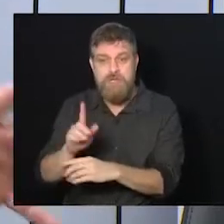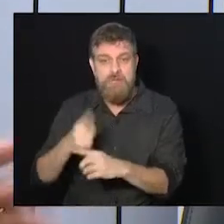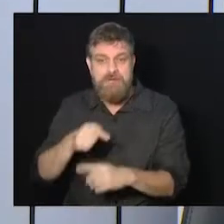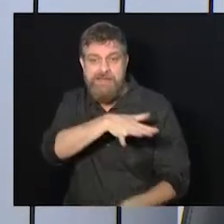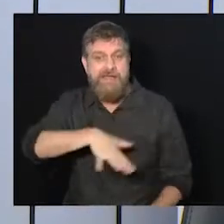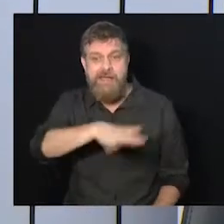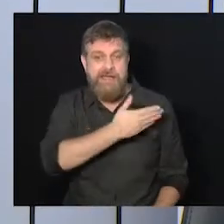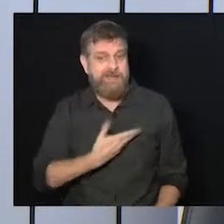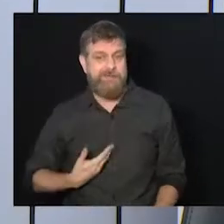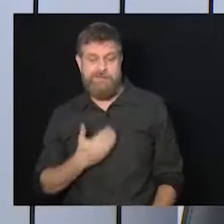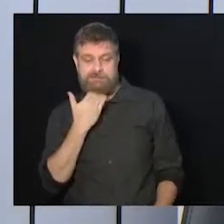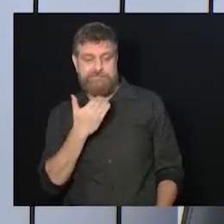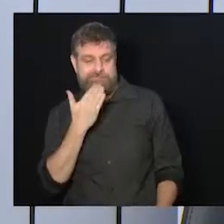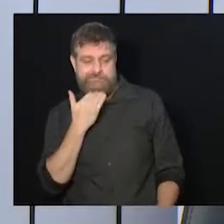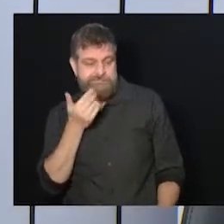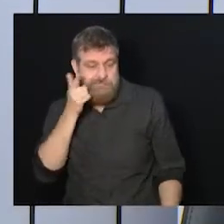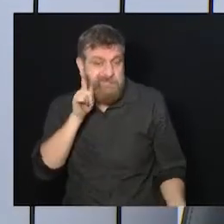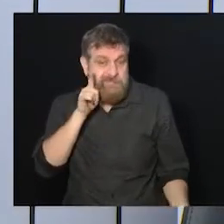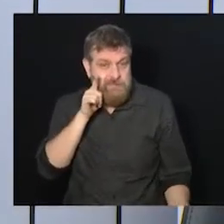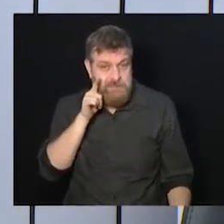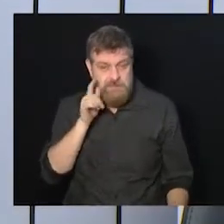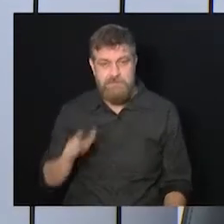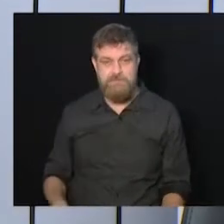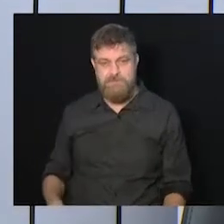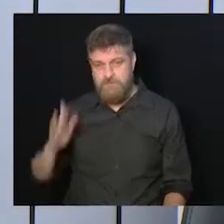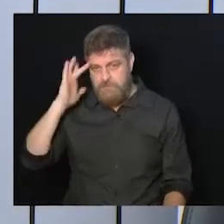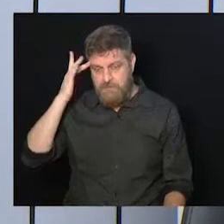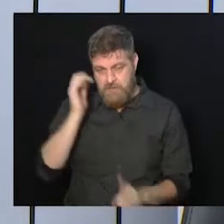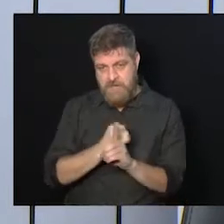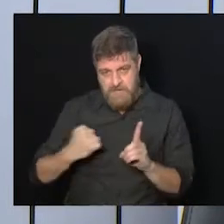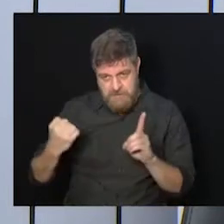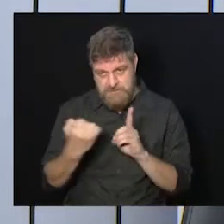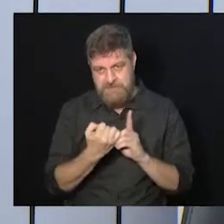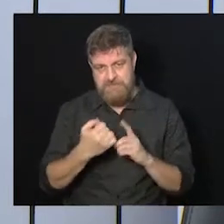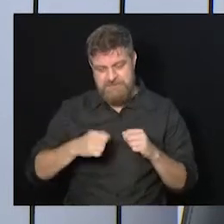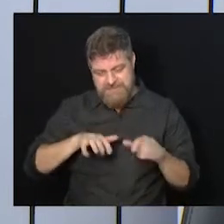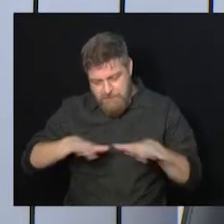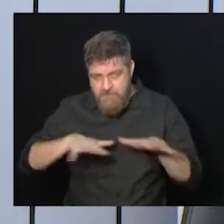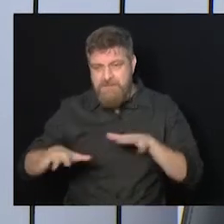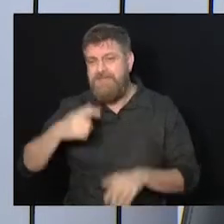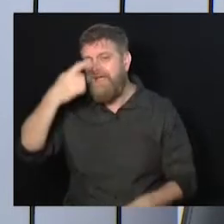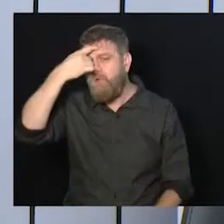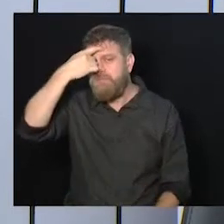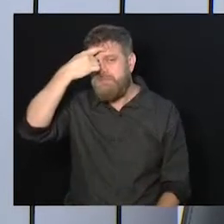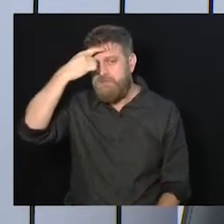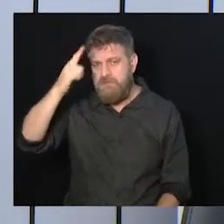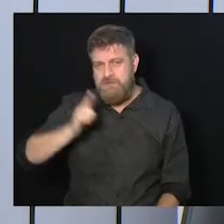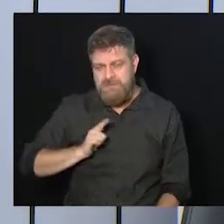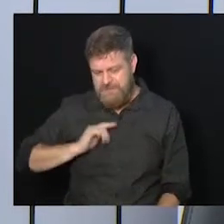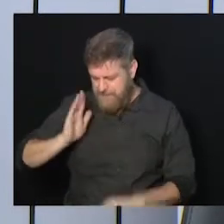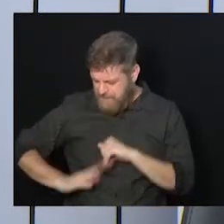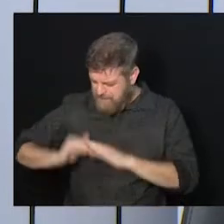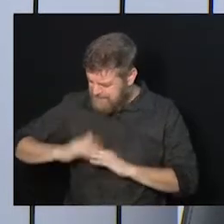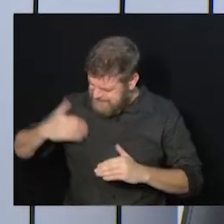nos órgãos públicos de fazê-lo, né? Sim. Eu acho assim, a sociedade precisa estar mobilizada e conscientizada para isso. Eu acho que temos muito que fazer,